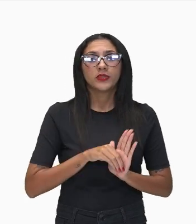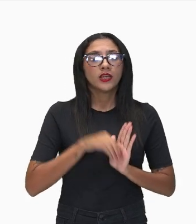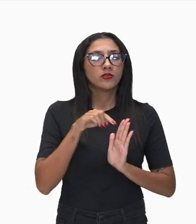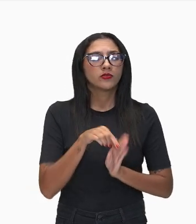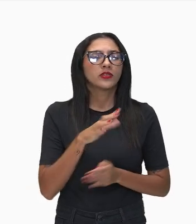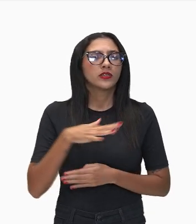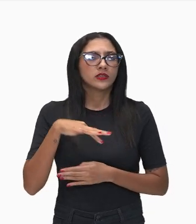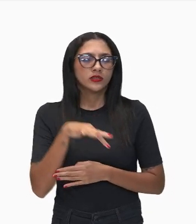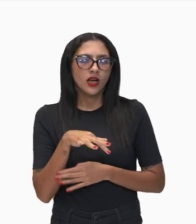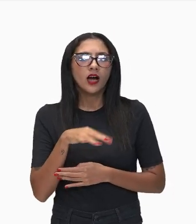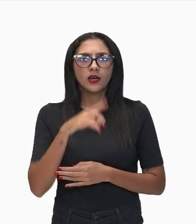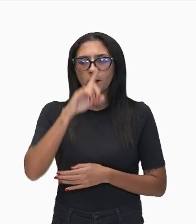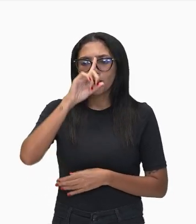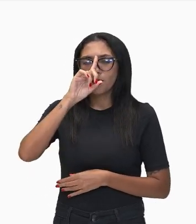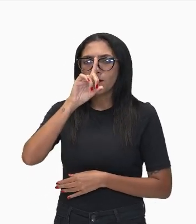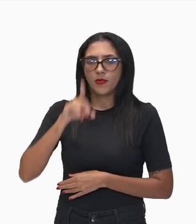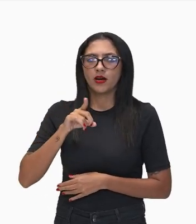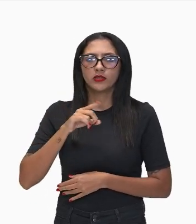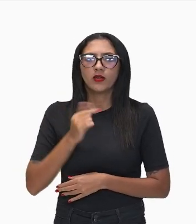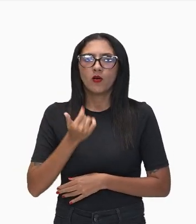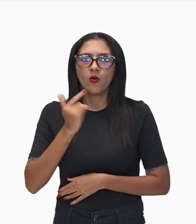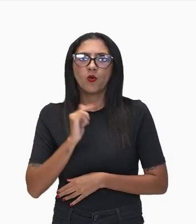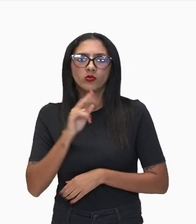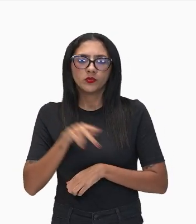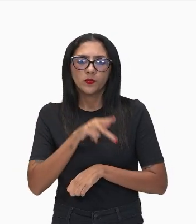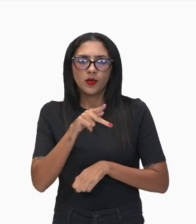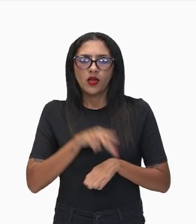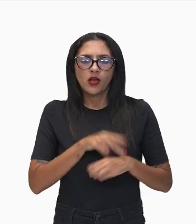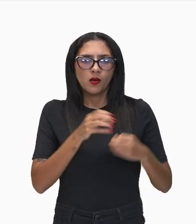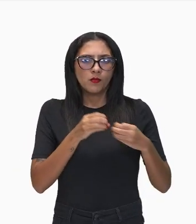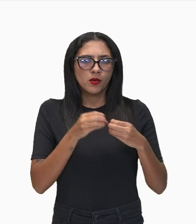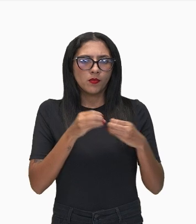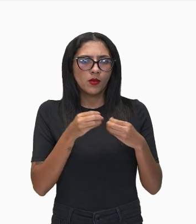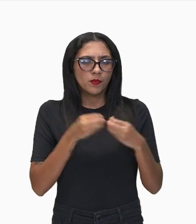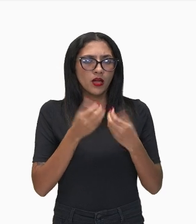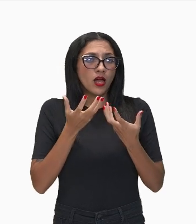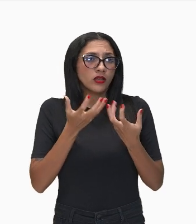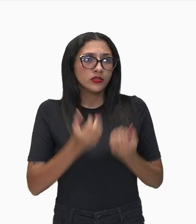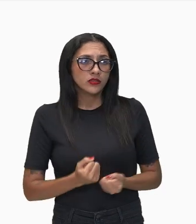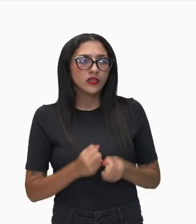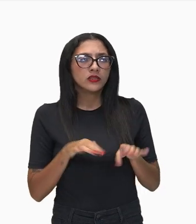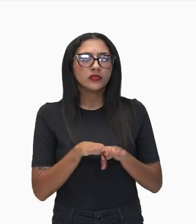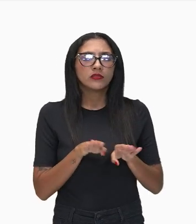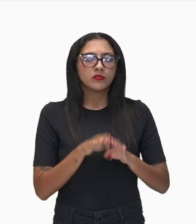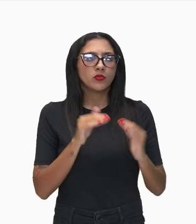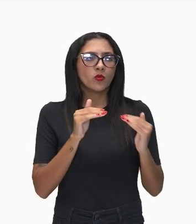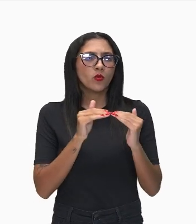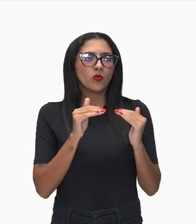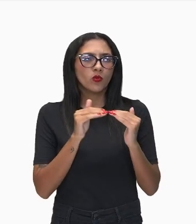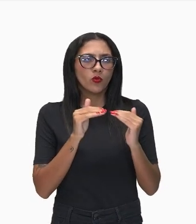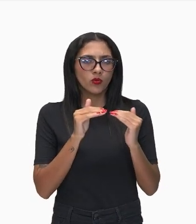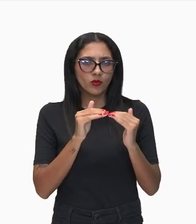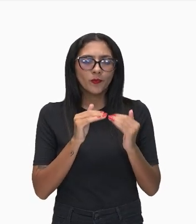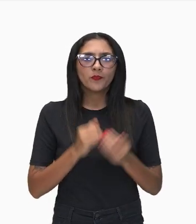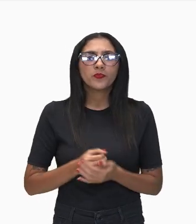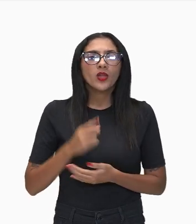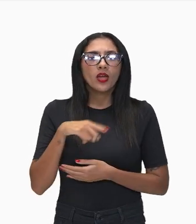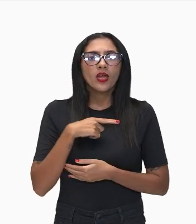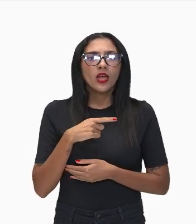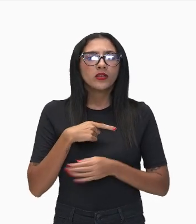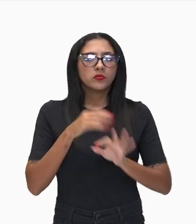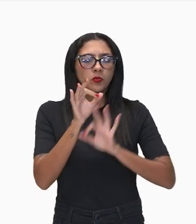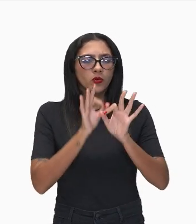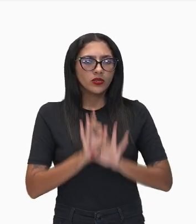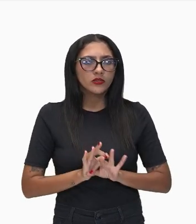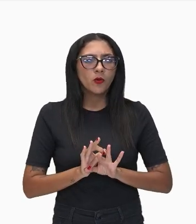unitário, daquele Estado que tem a característica de ser Estado unitário, né, essas unidades, elas não